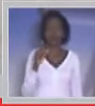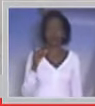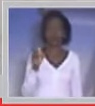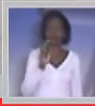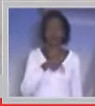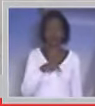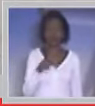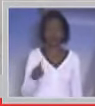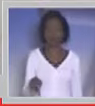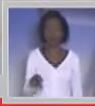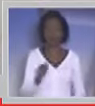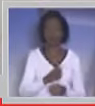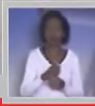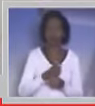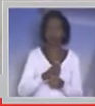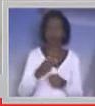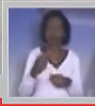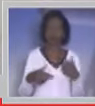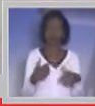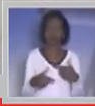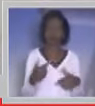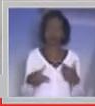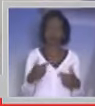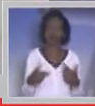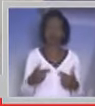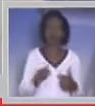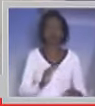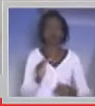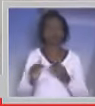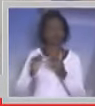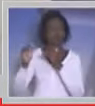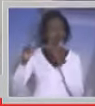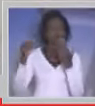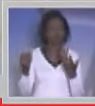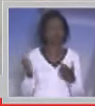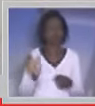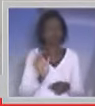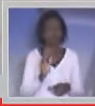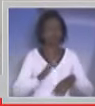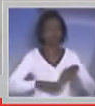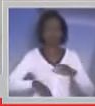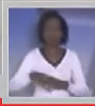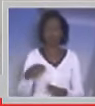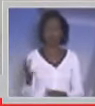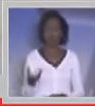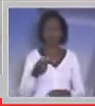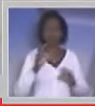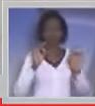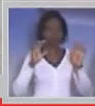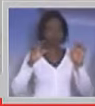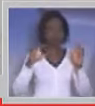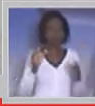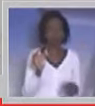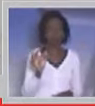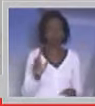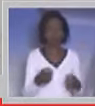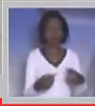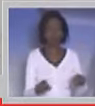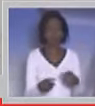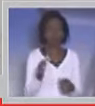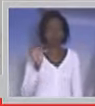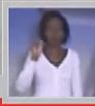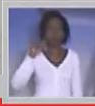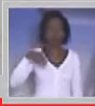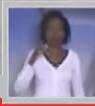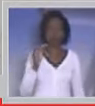dessas professoras que estão há anos trabalhando desenvolvendo o excepcional trabalho com bandas e fanfarras da